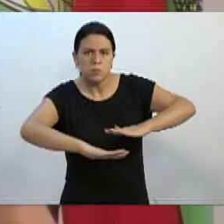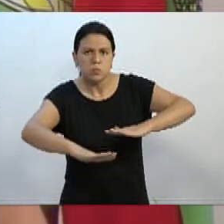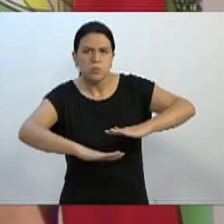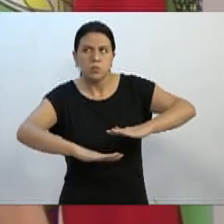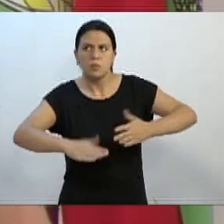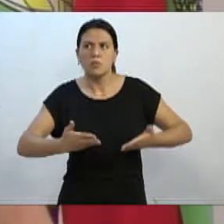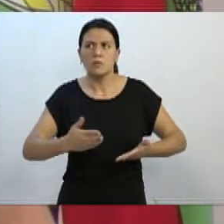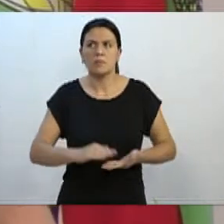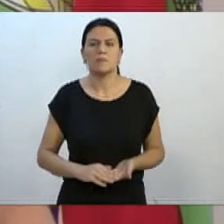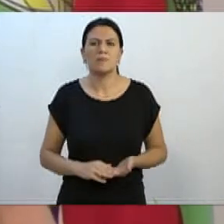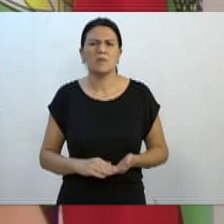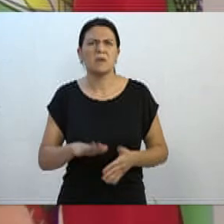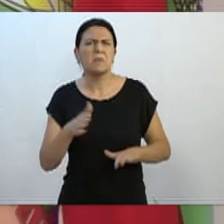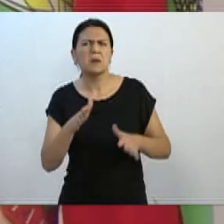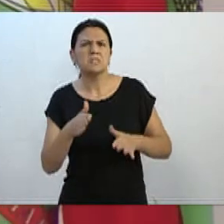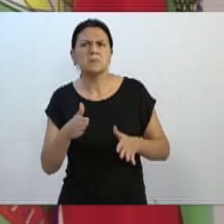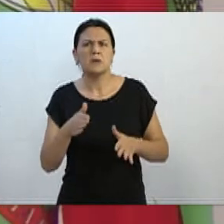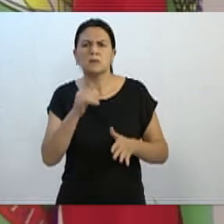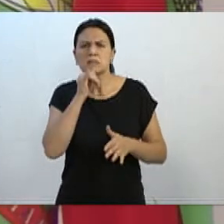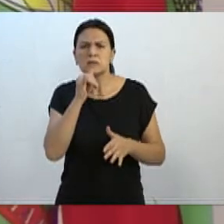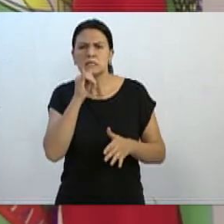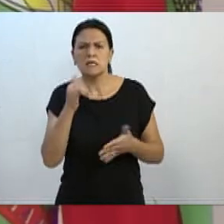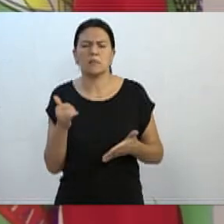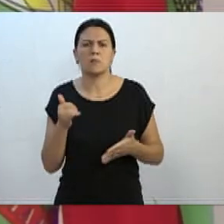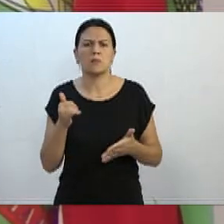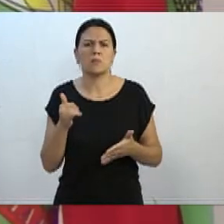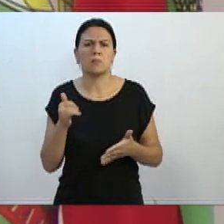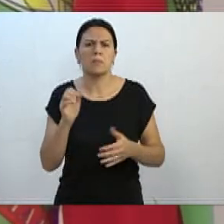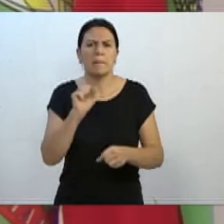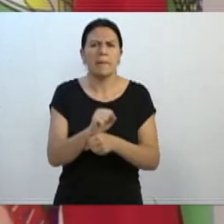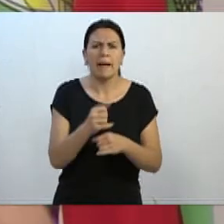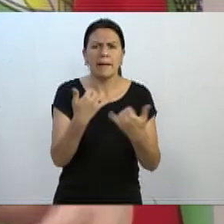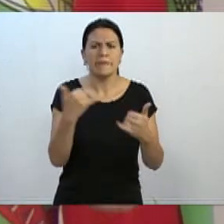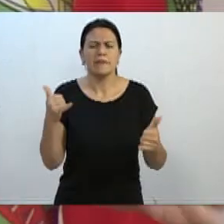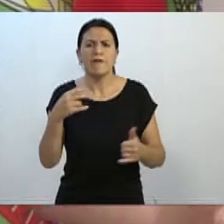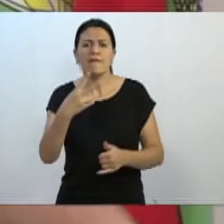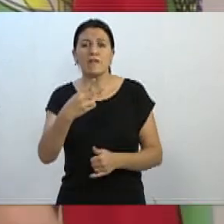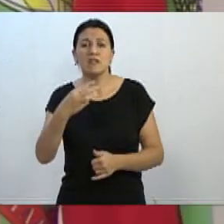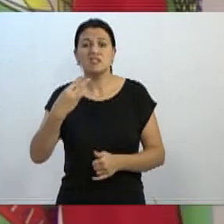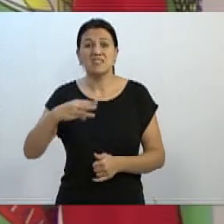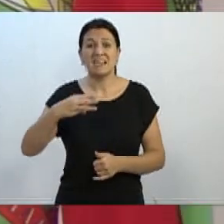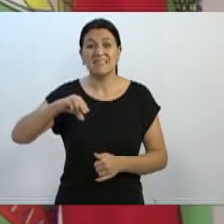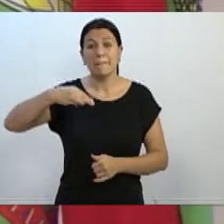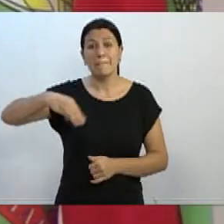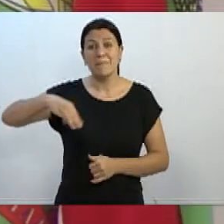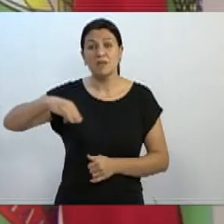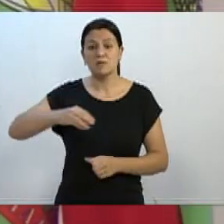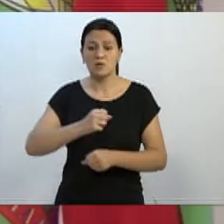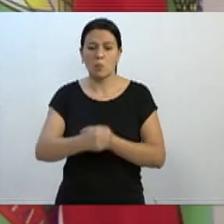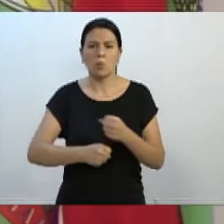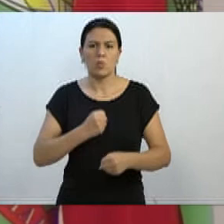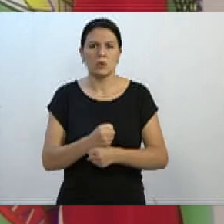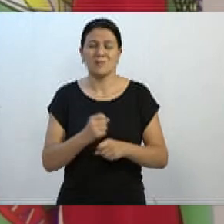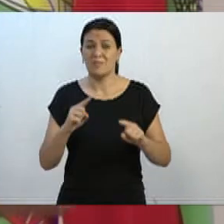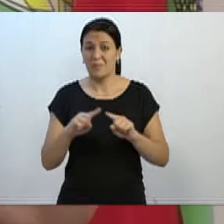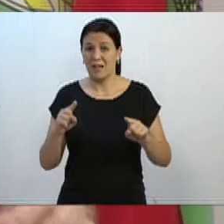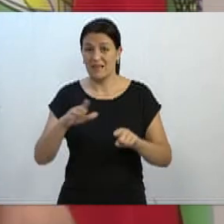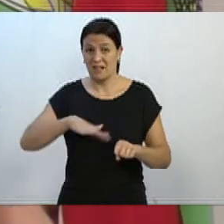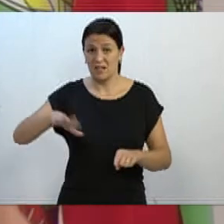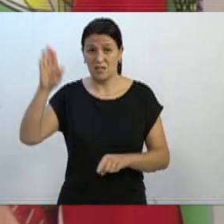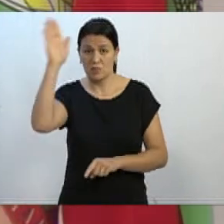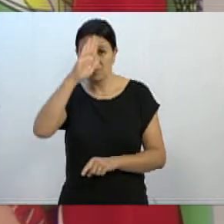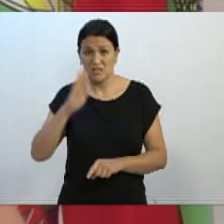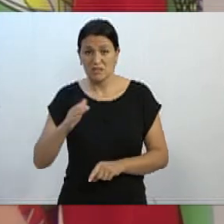de energia são de, em média, 23 minutos por ano, enquanto no Brasil, onde esse sistema é pouco adotado, varia de 12 a 20 horas por ano